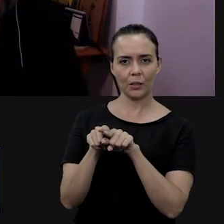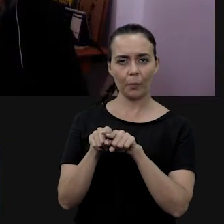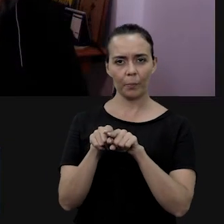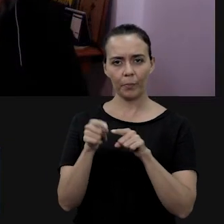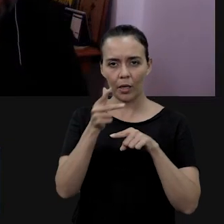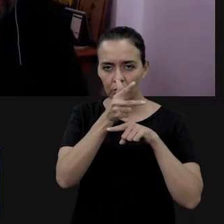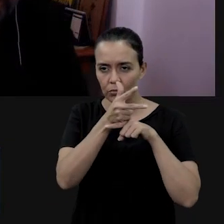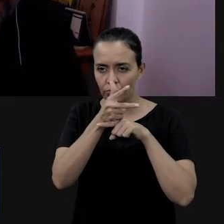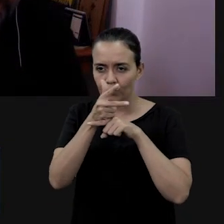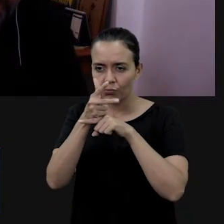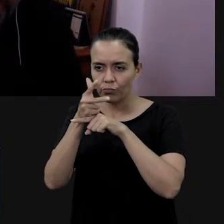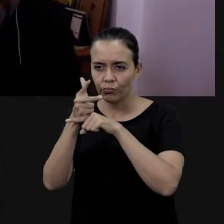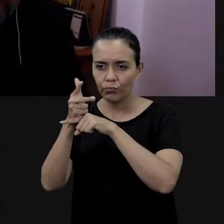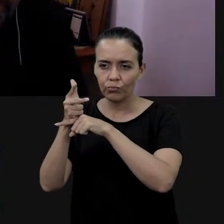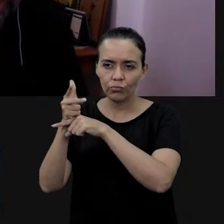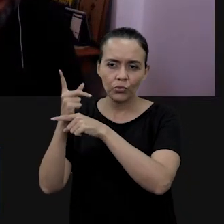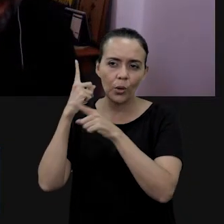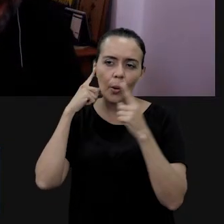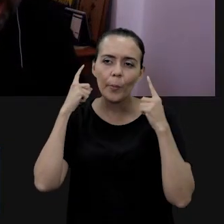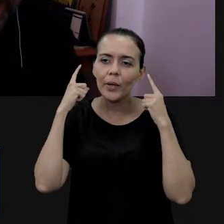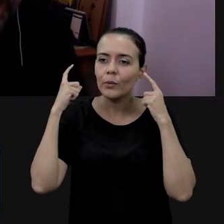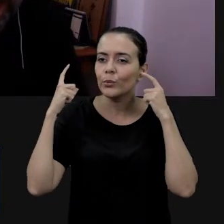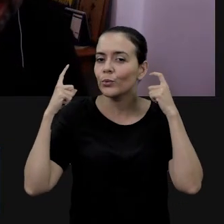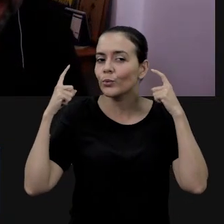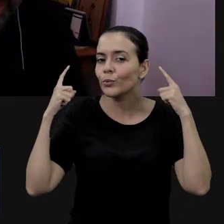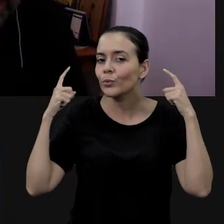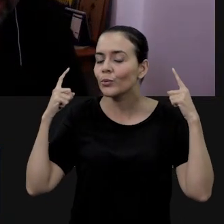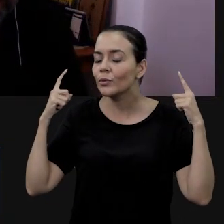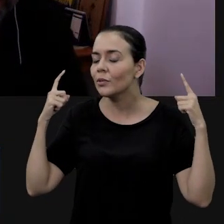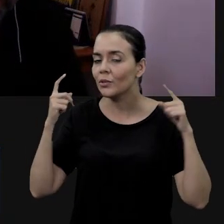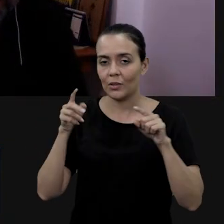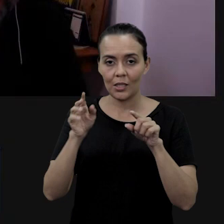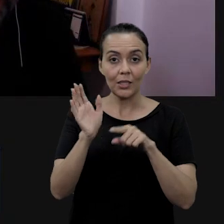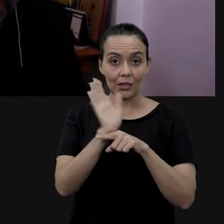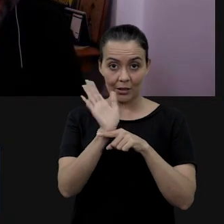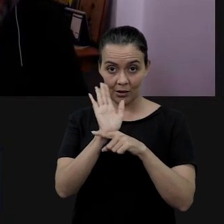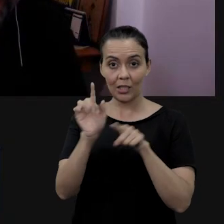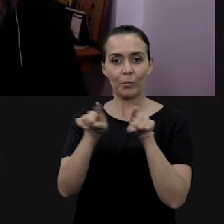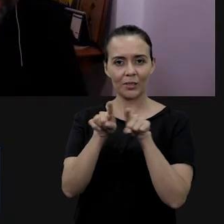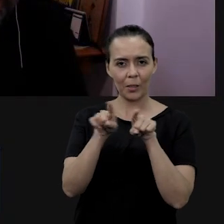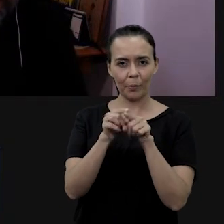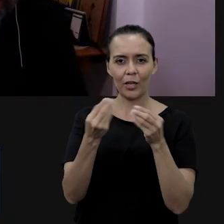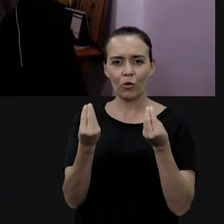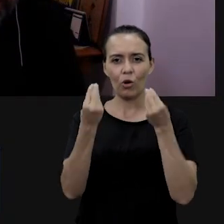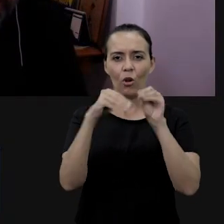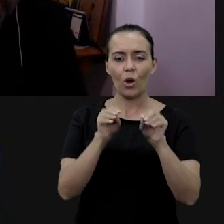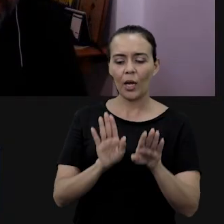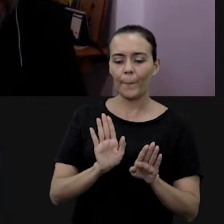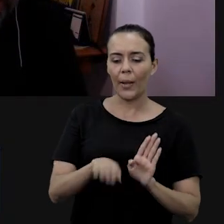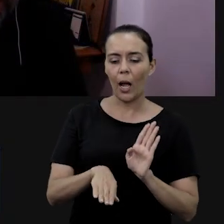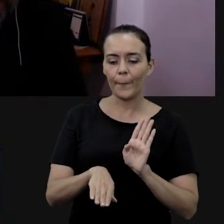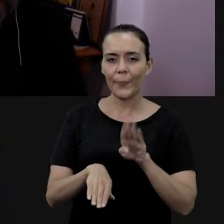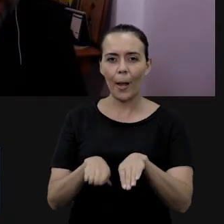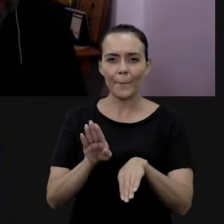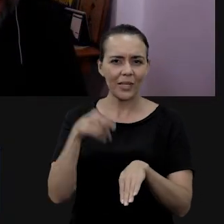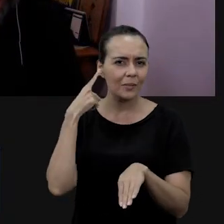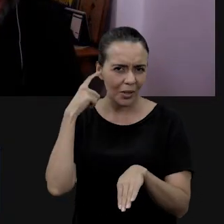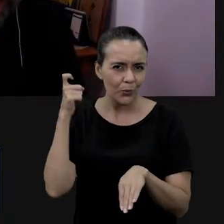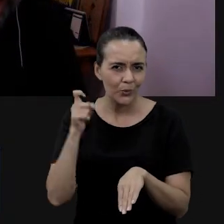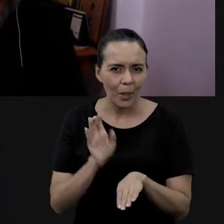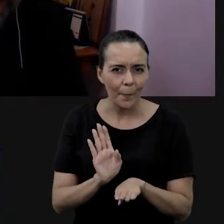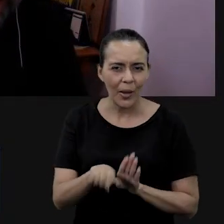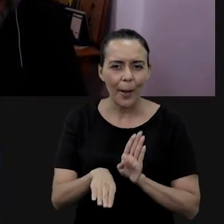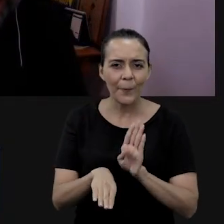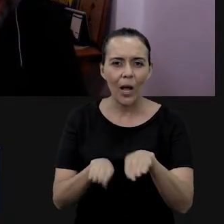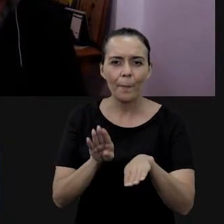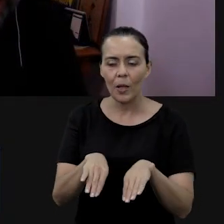essa paisagem sonora, completando cenas de cinema, colocando lá o som do sapato andando, o som